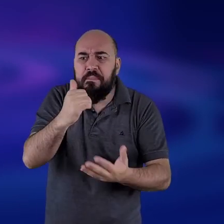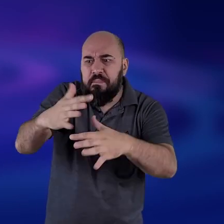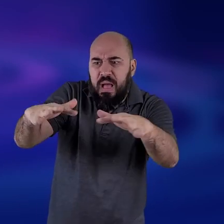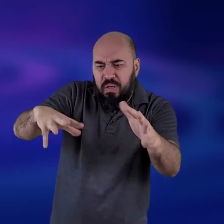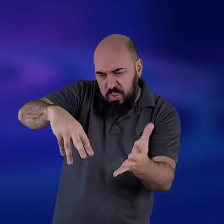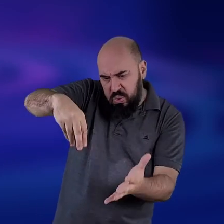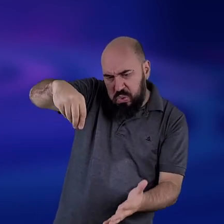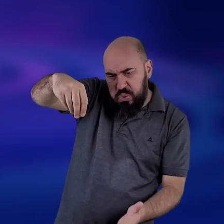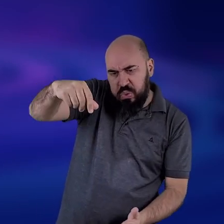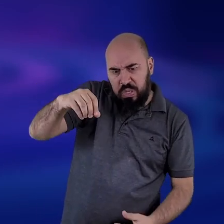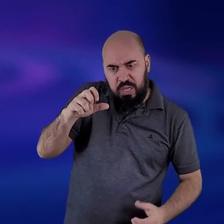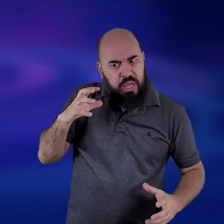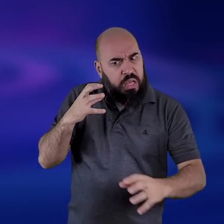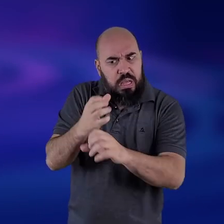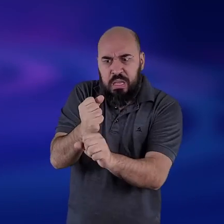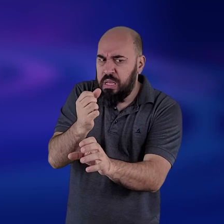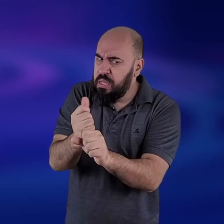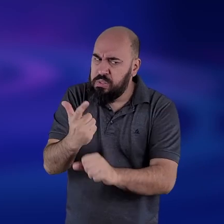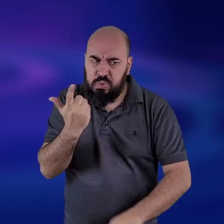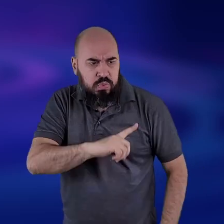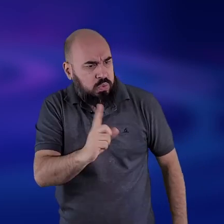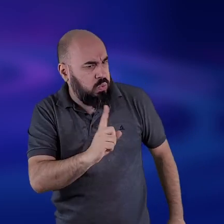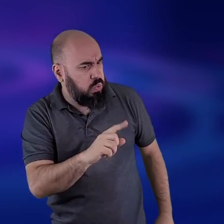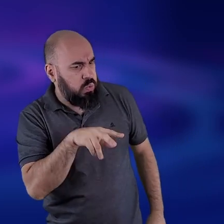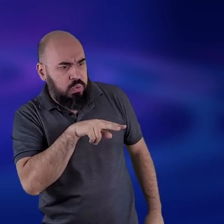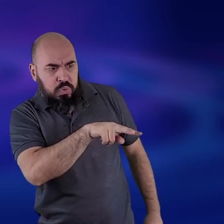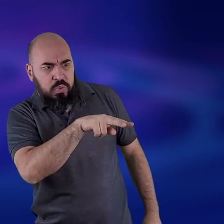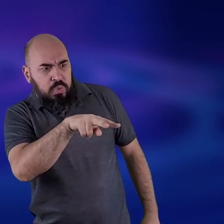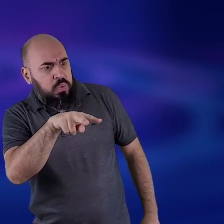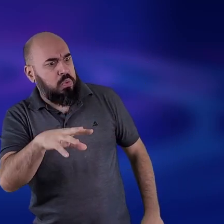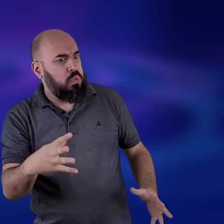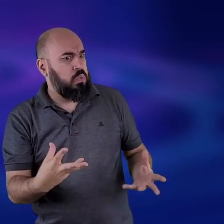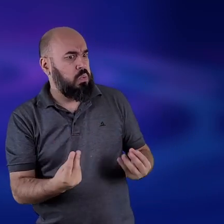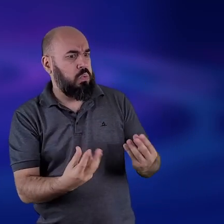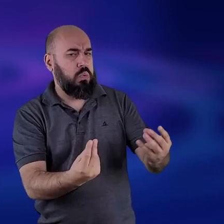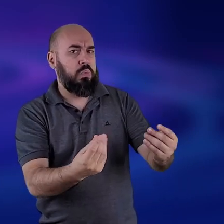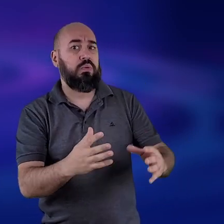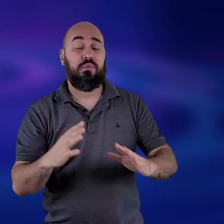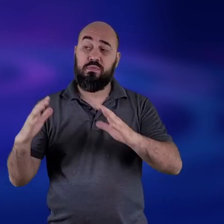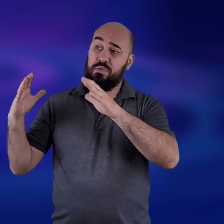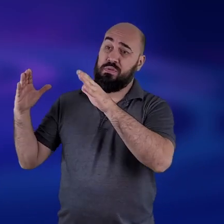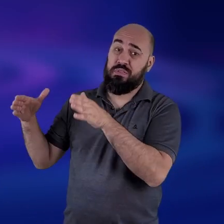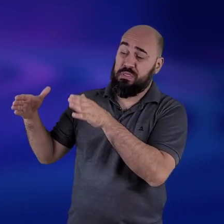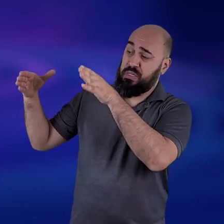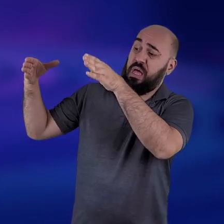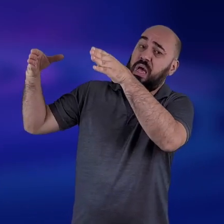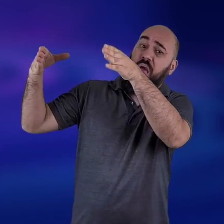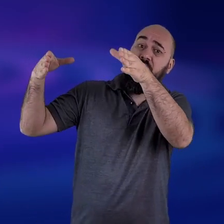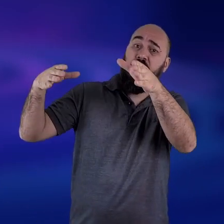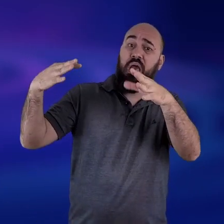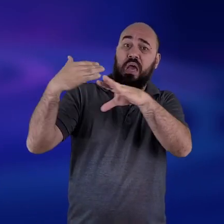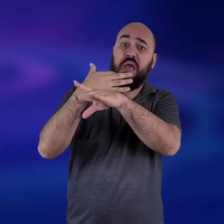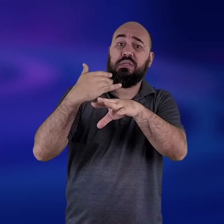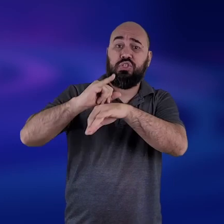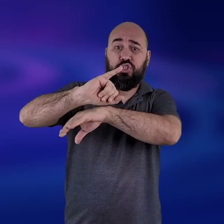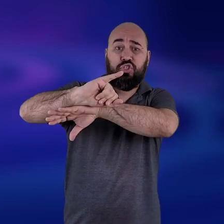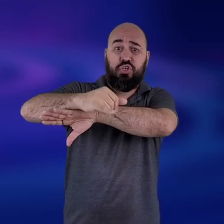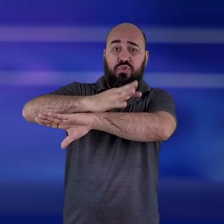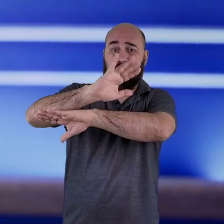sitiaram o acampamento dos santos e a cidade querida. Desceu, porém, fogo do céu e os